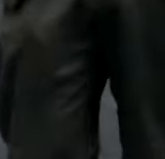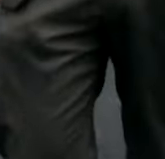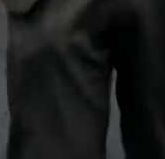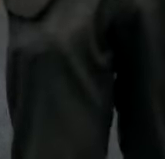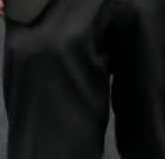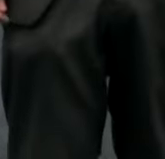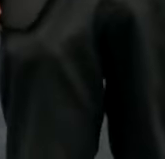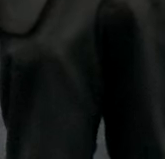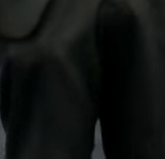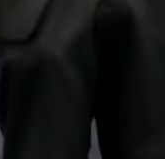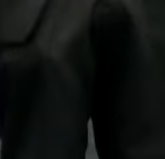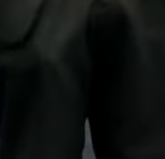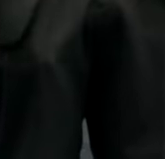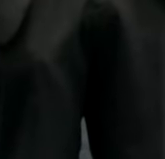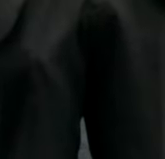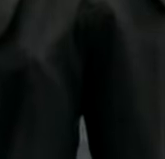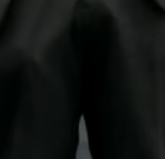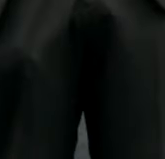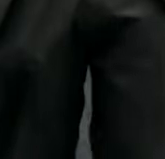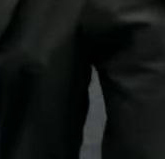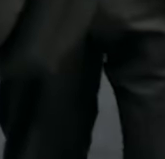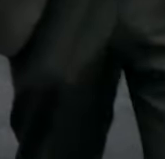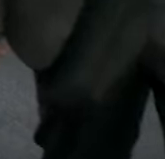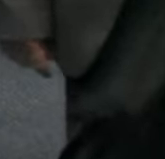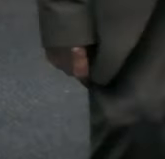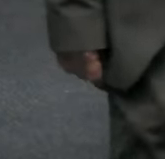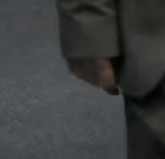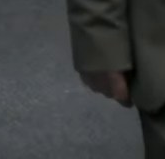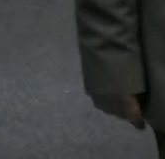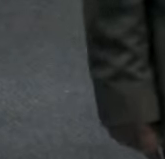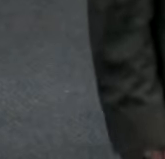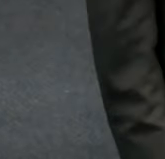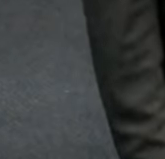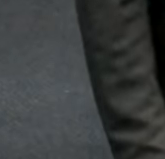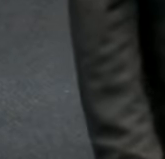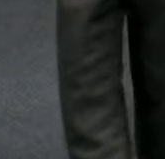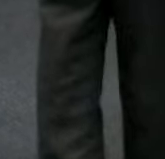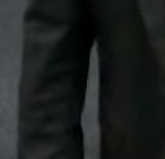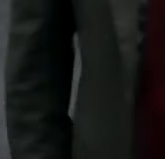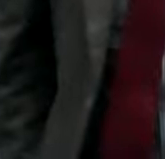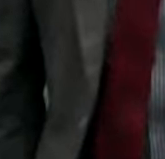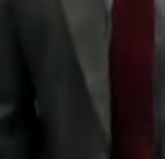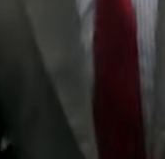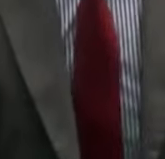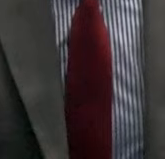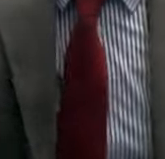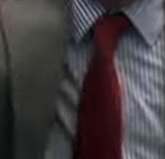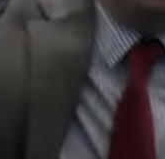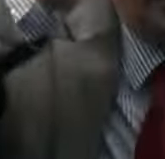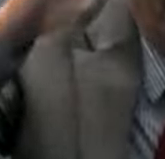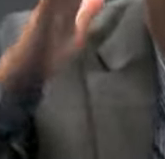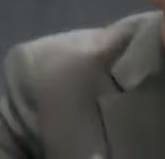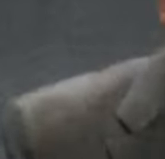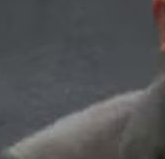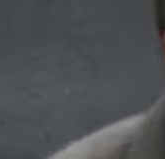na 59ª sessão ordinária, que iniciada às 14 horas, foi encerrada às 17 horas.